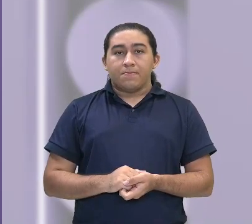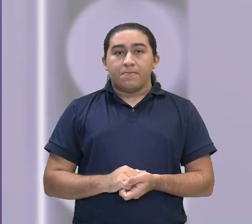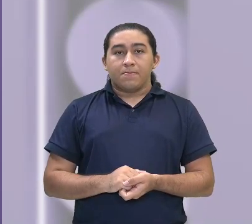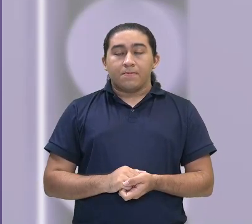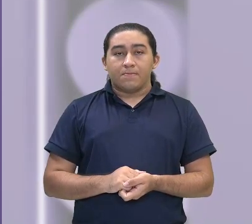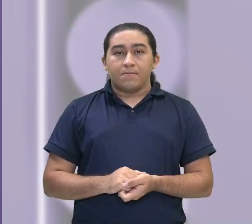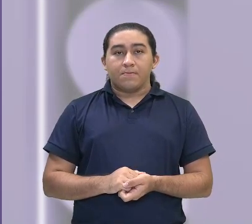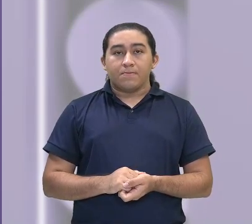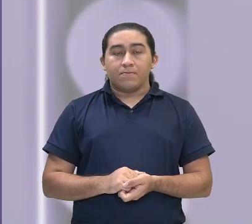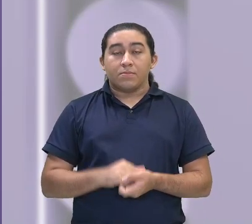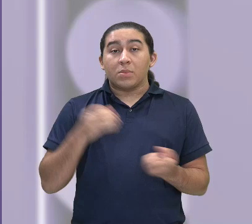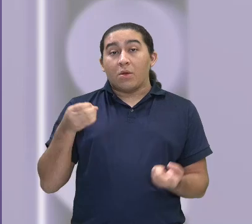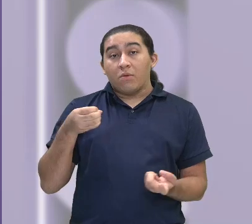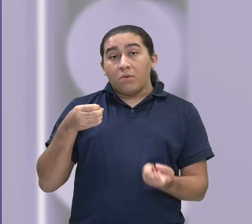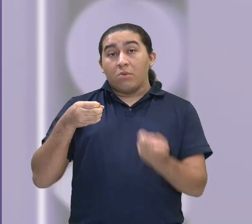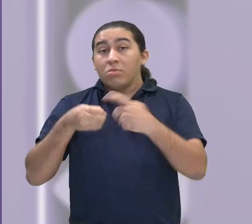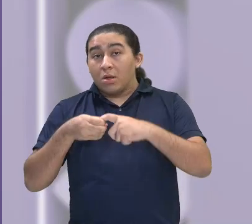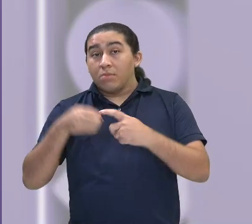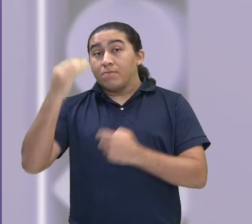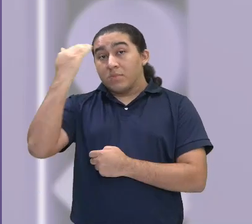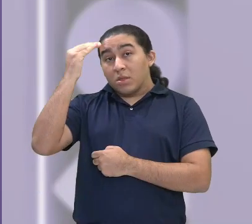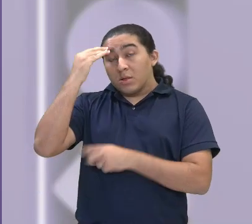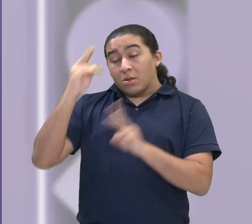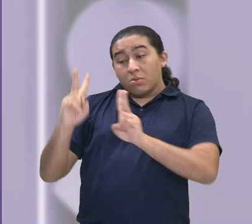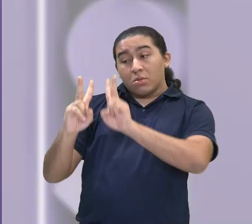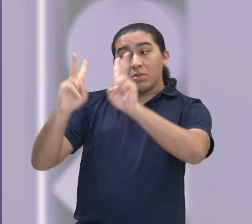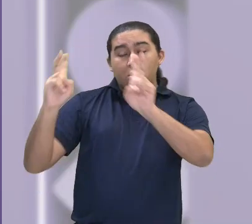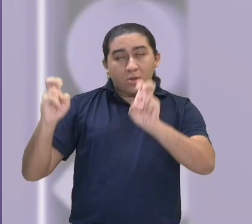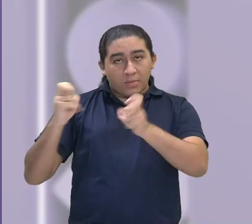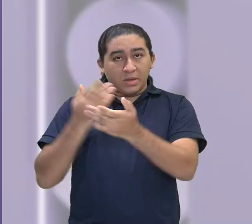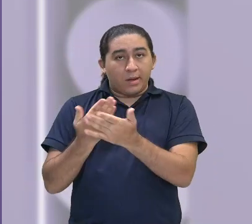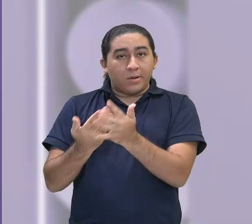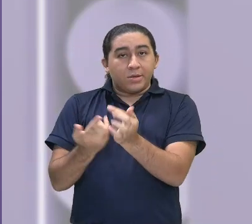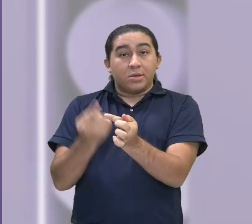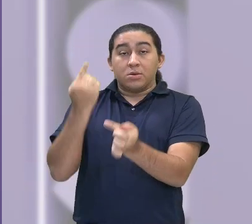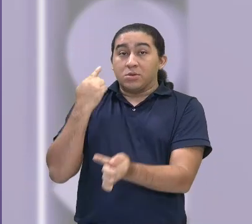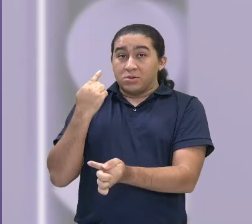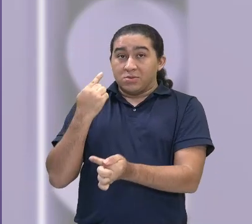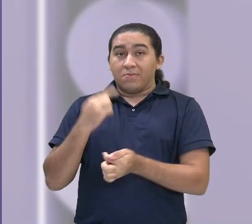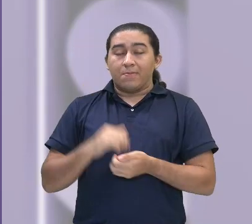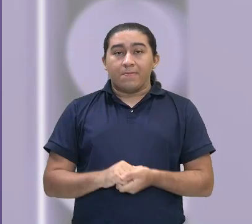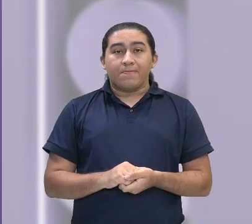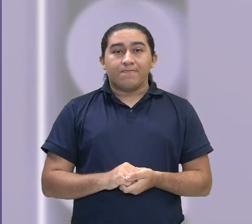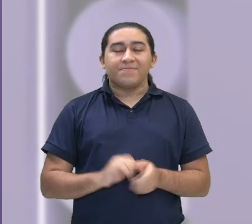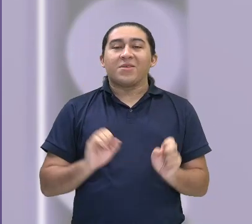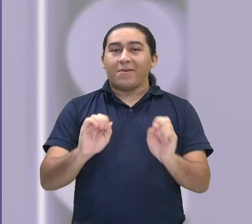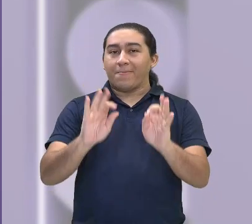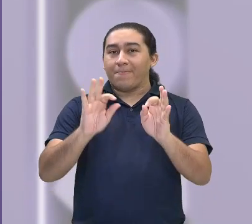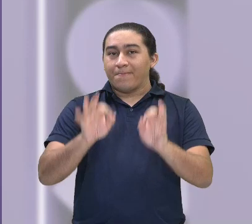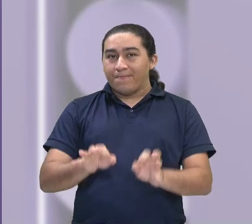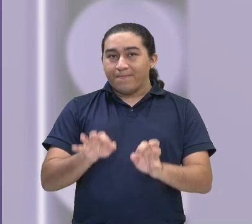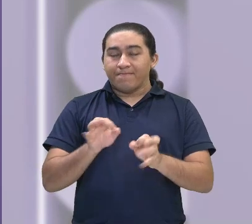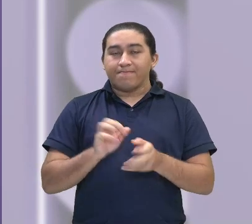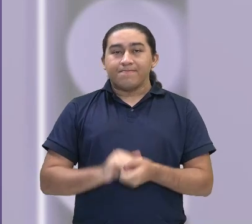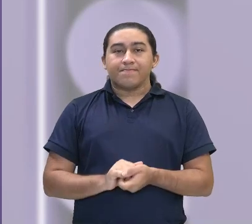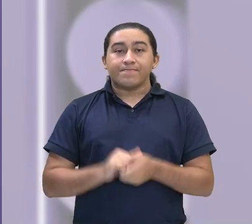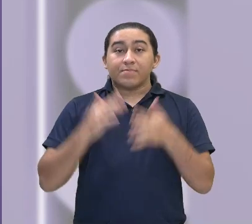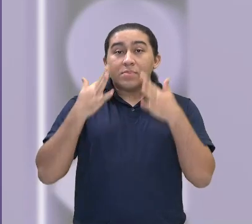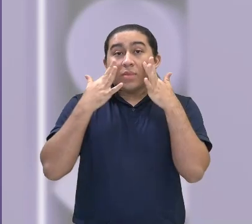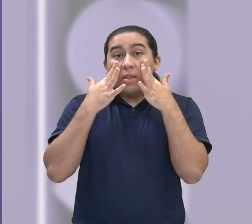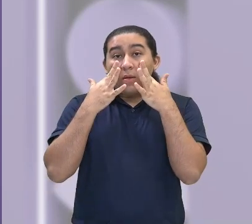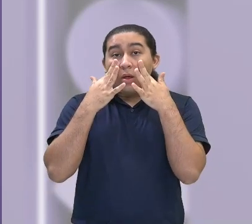revisitar os pontos mais importantes das nossas aulas. Ok? Então, preste